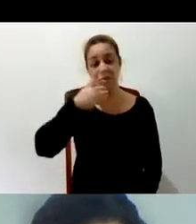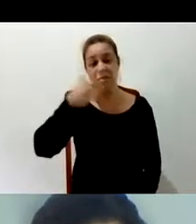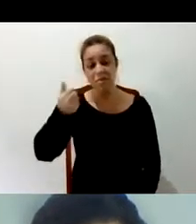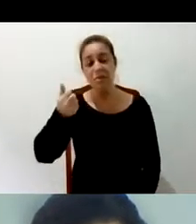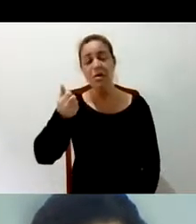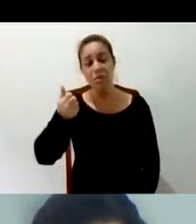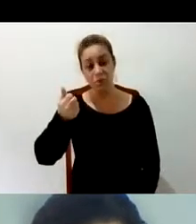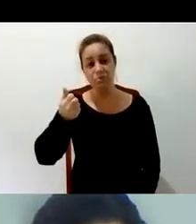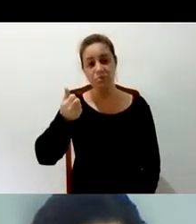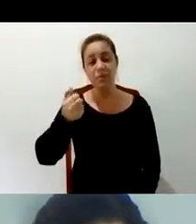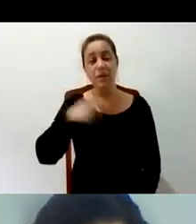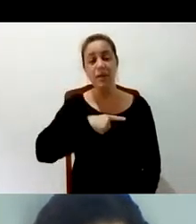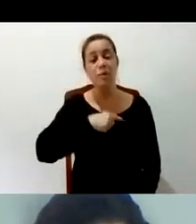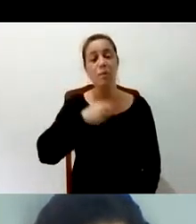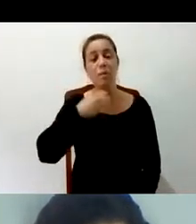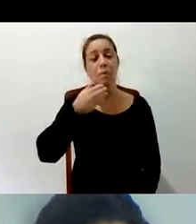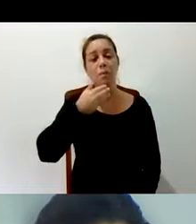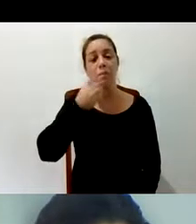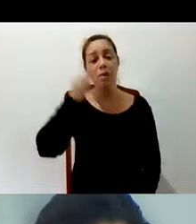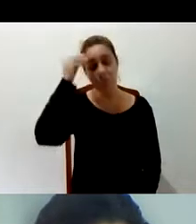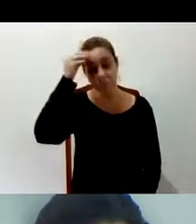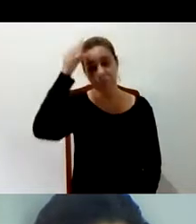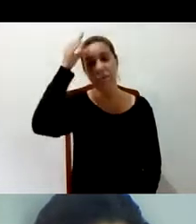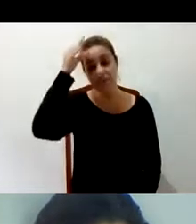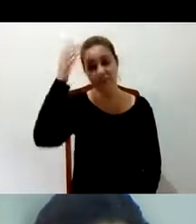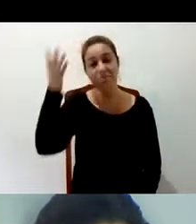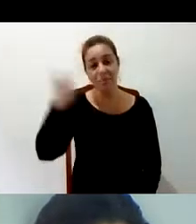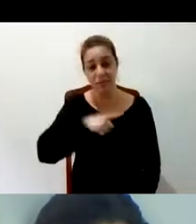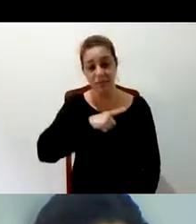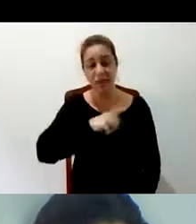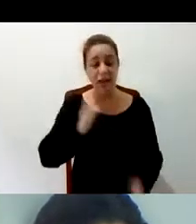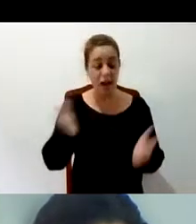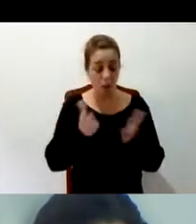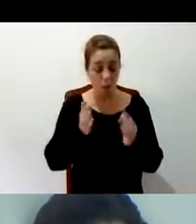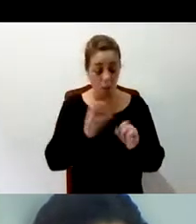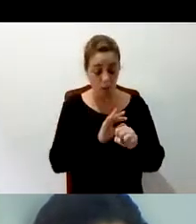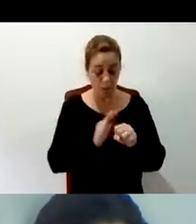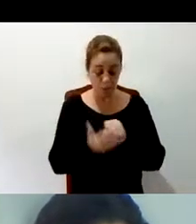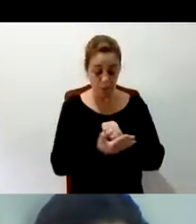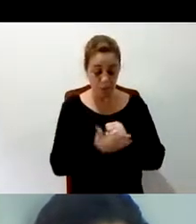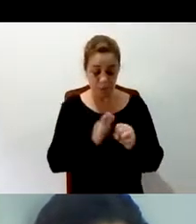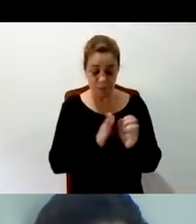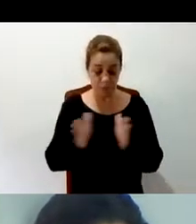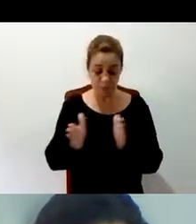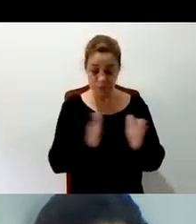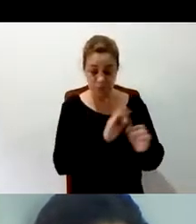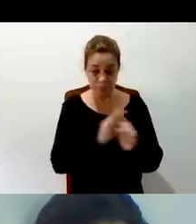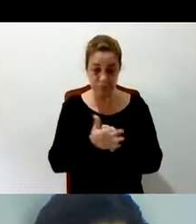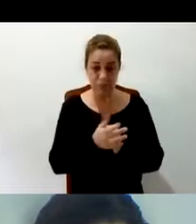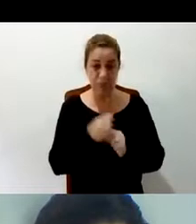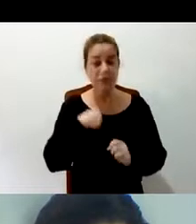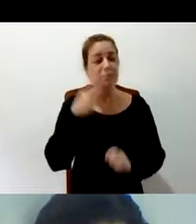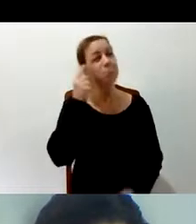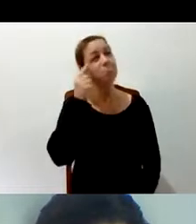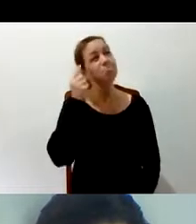digerido por eles. E agora, com essa situação pandêmica aí, eu fiquei me questionando, meu